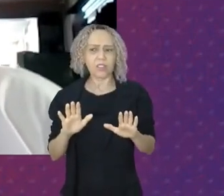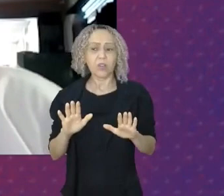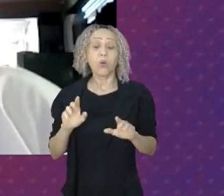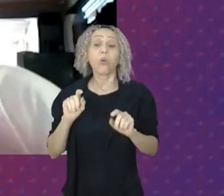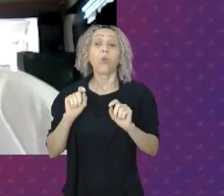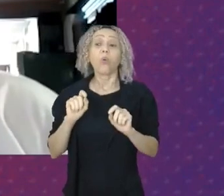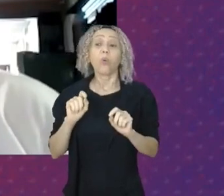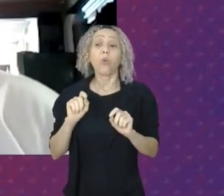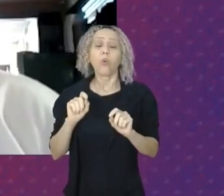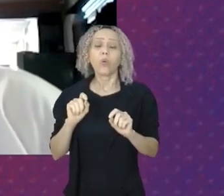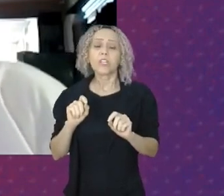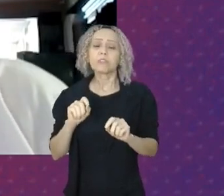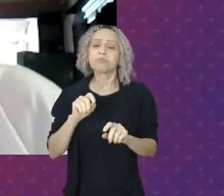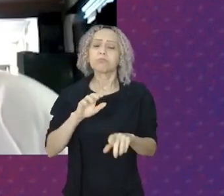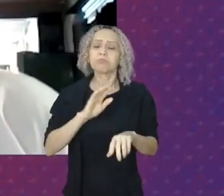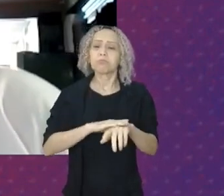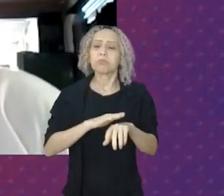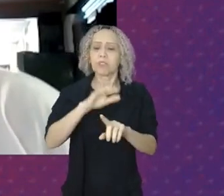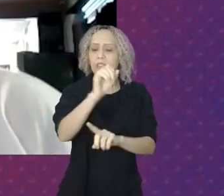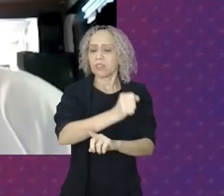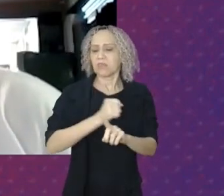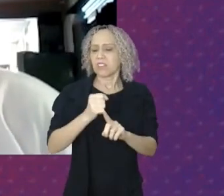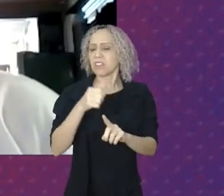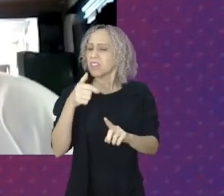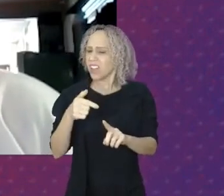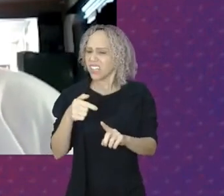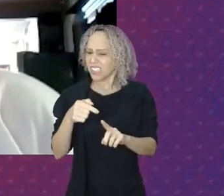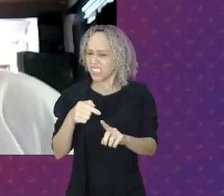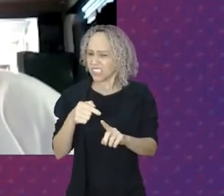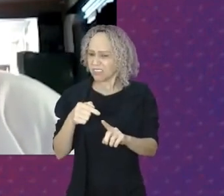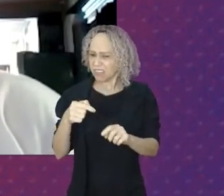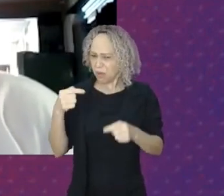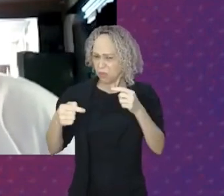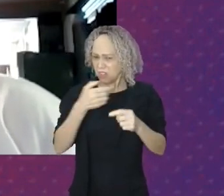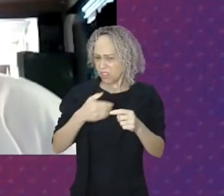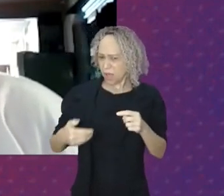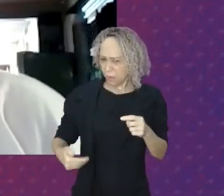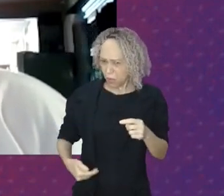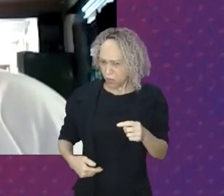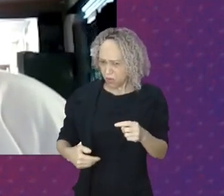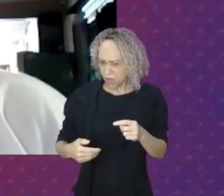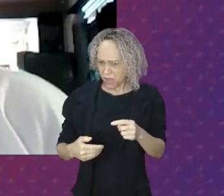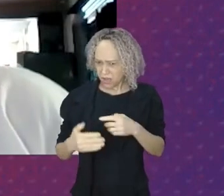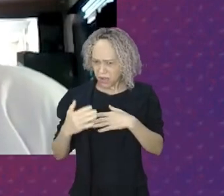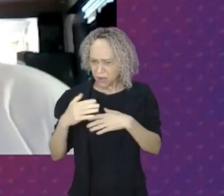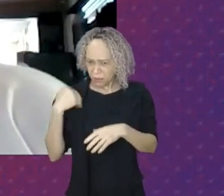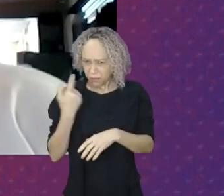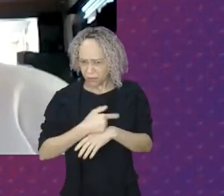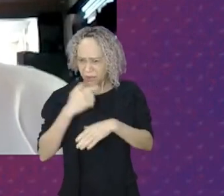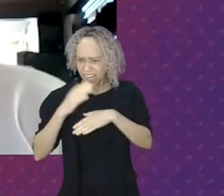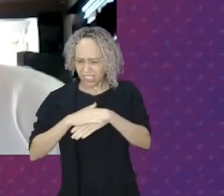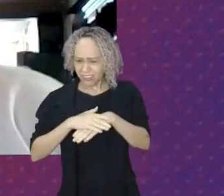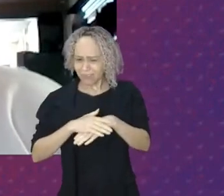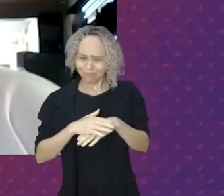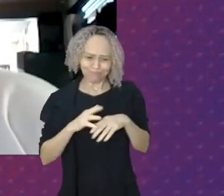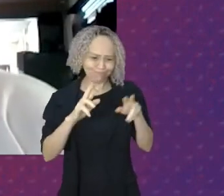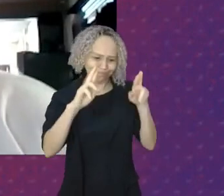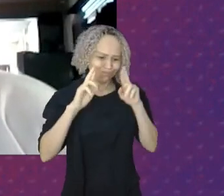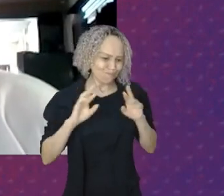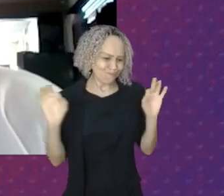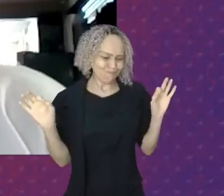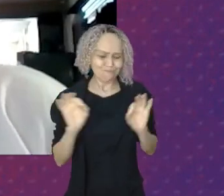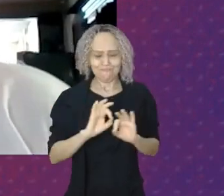vem da sociedade, da política pública para nós, não é respeitado. Não existe um direito